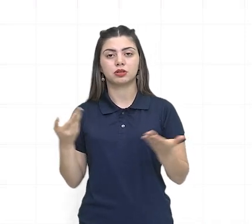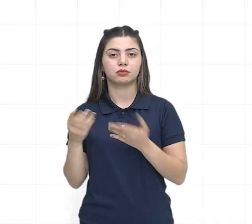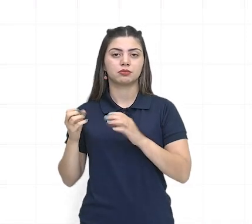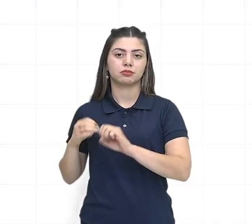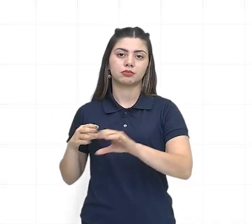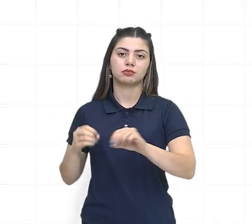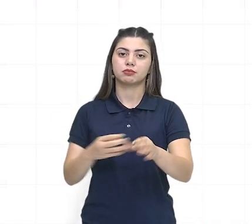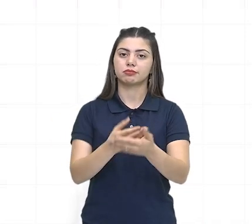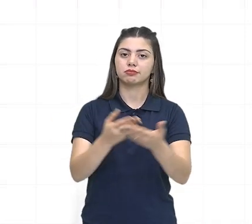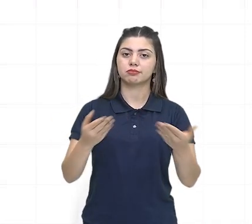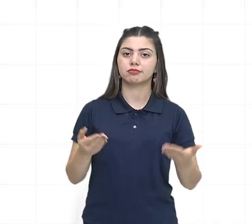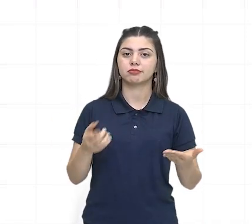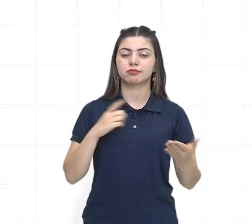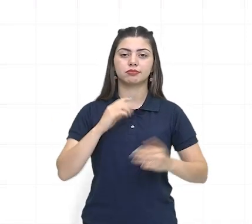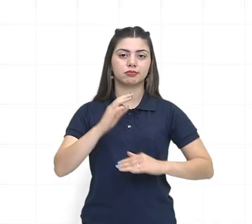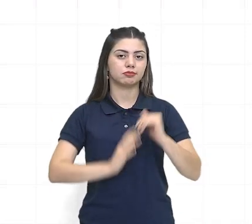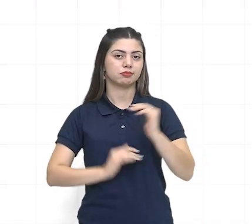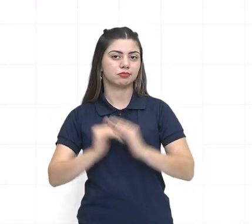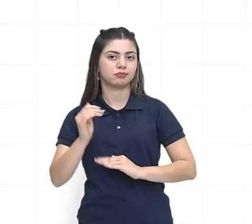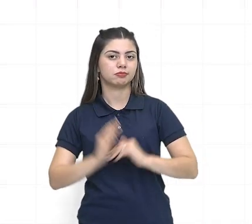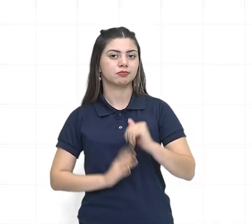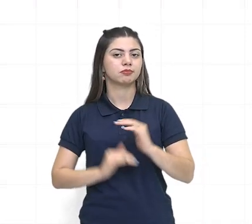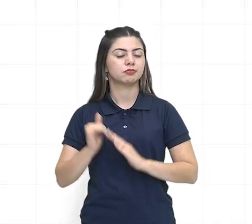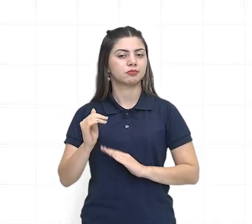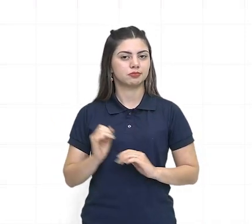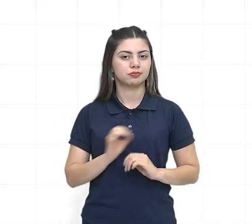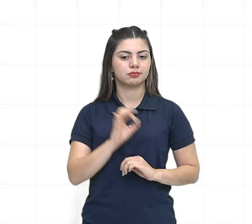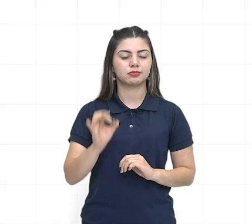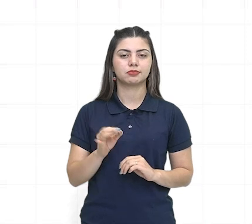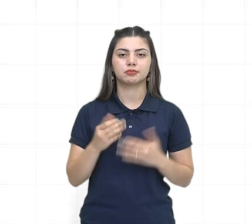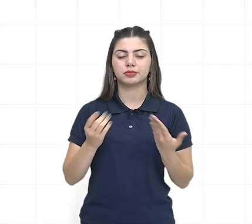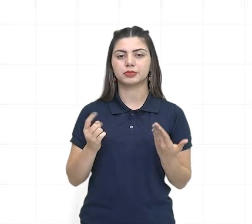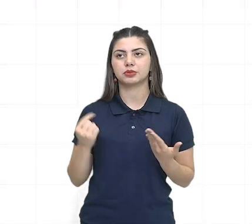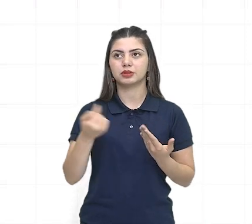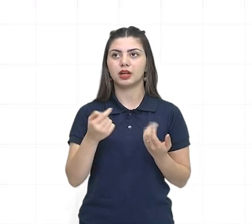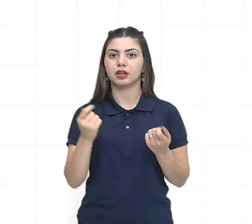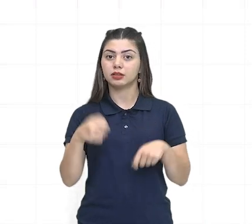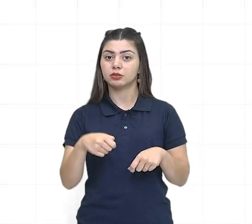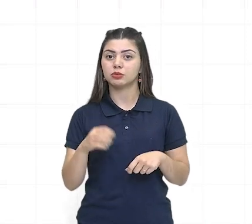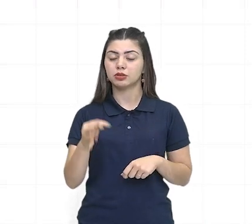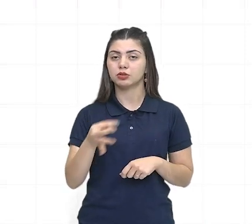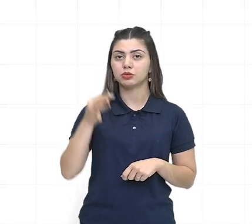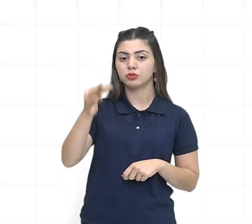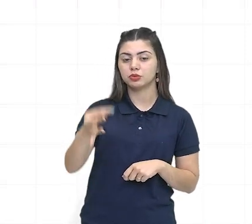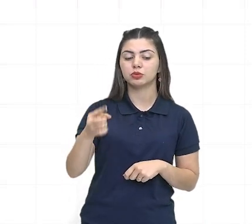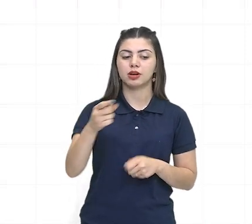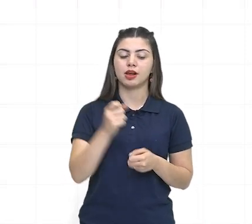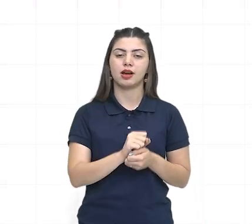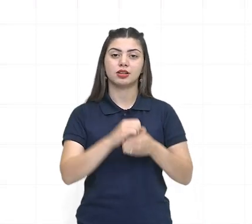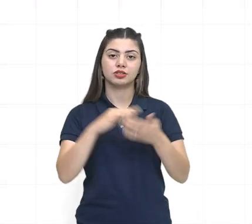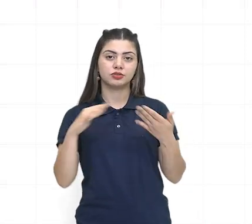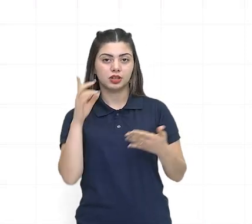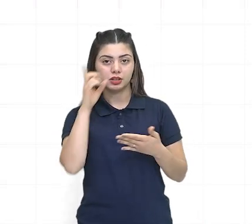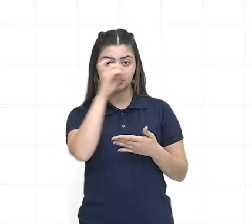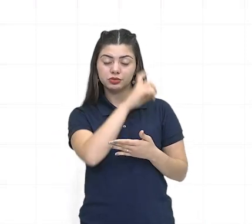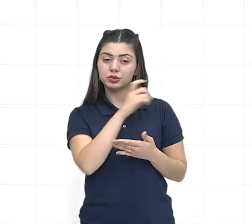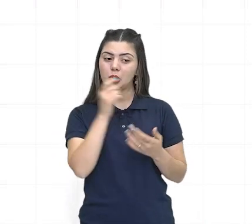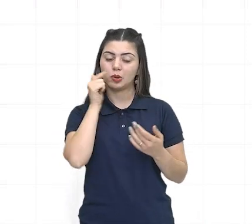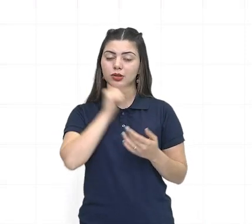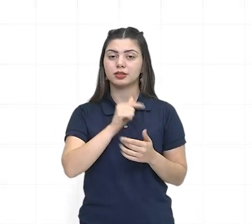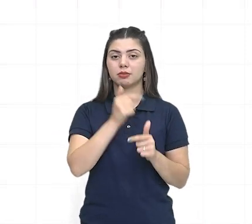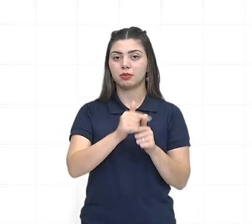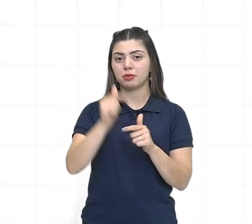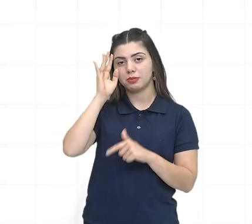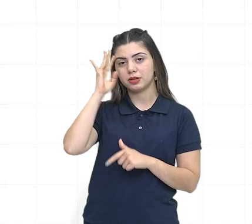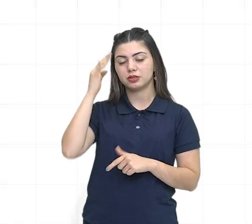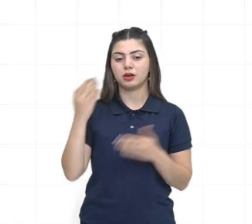dessas habilidades, dessas competências, para que a gente possa, no futuro, desenvolver questões um tanto mais complexas dentro